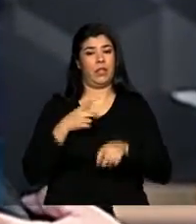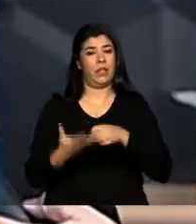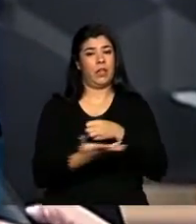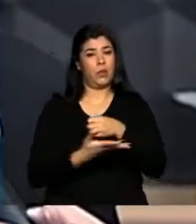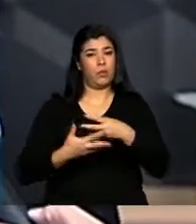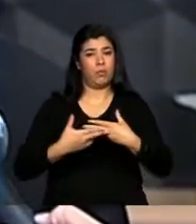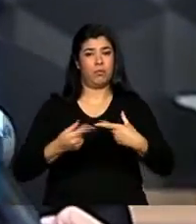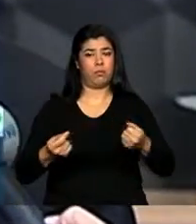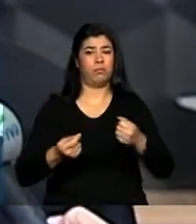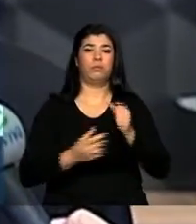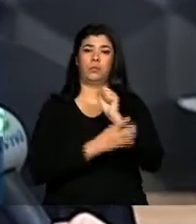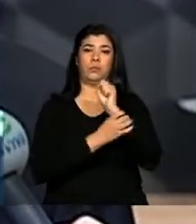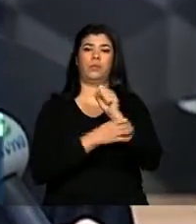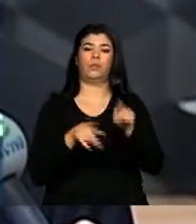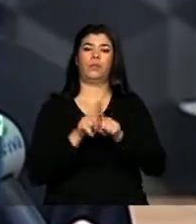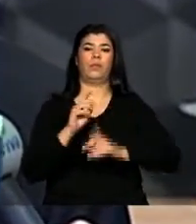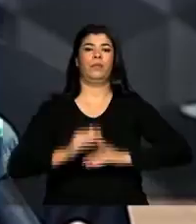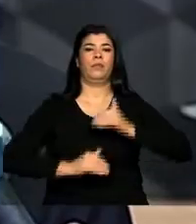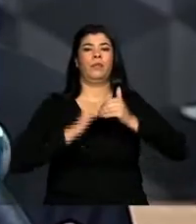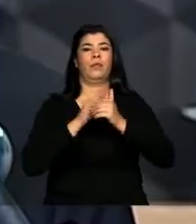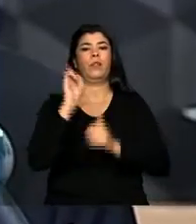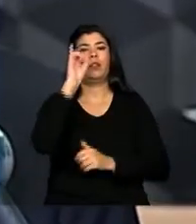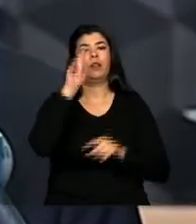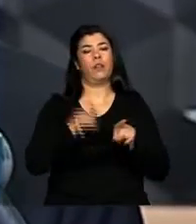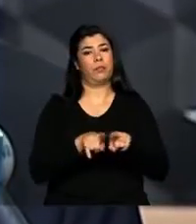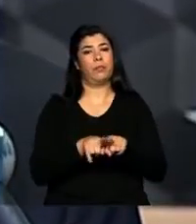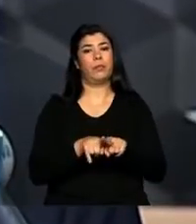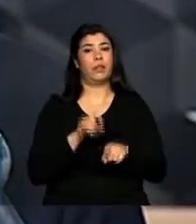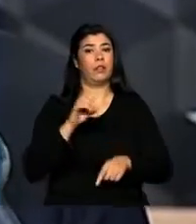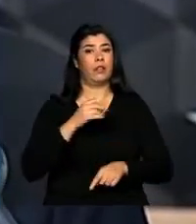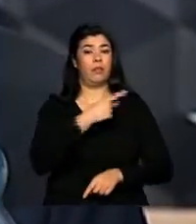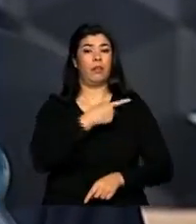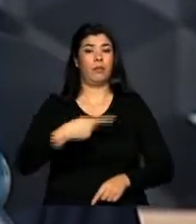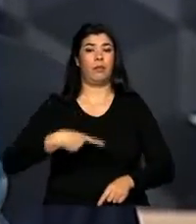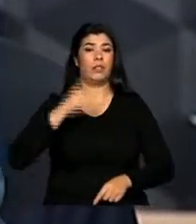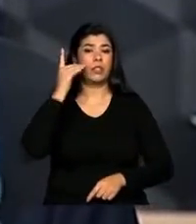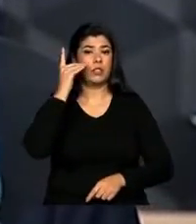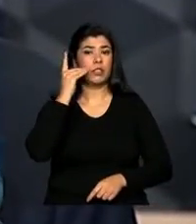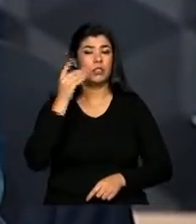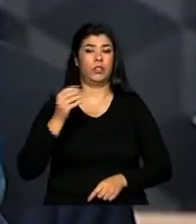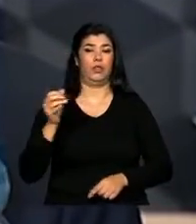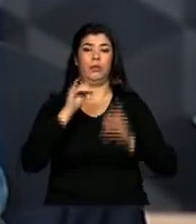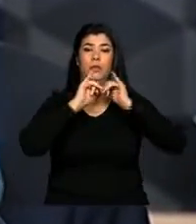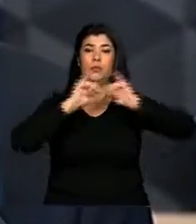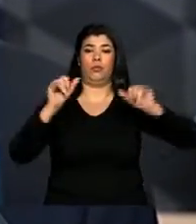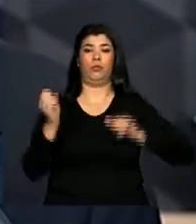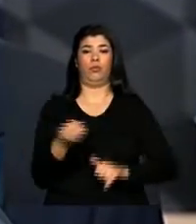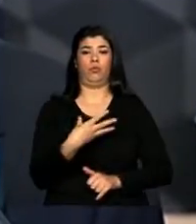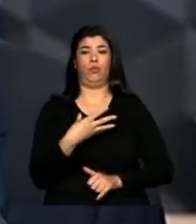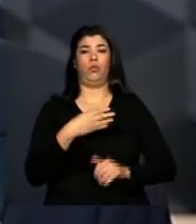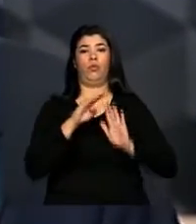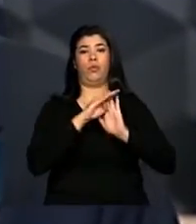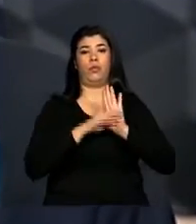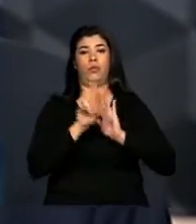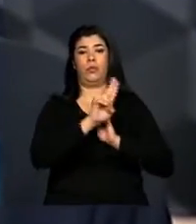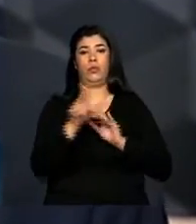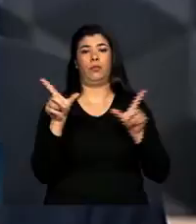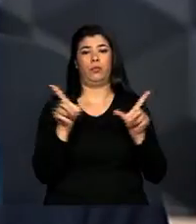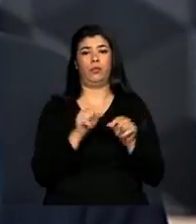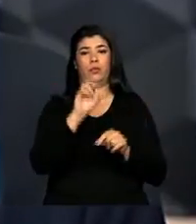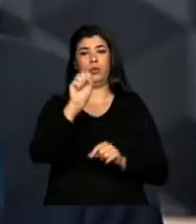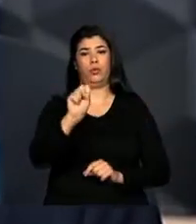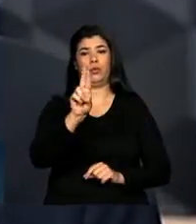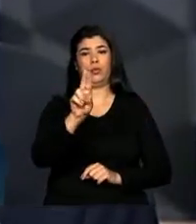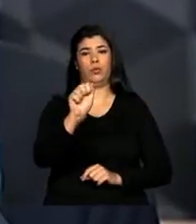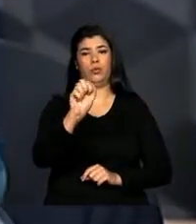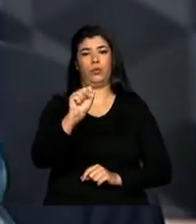econômica. Nesse sentido, um passo importante foi o anúncio da presidenta Dilma com relação ao SUASA, possibilitando que a agroindústria familiar possa vender os